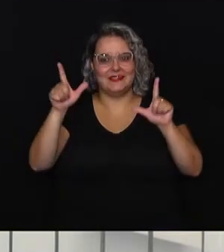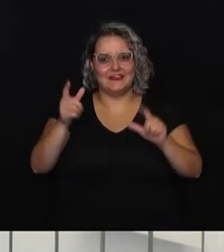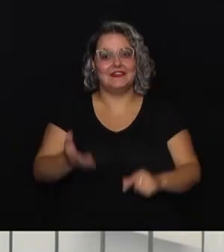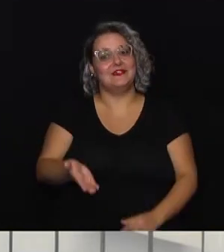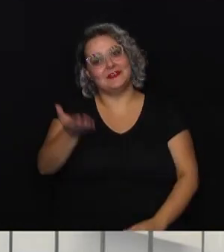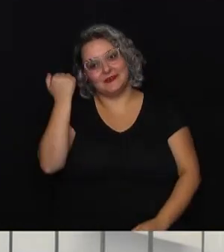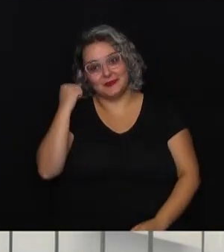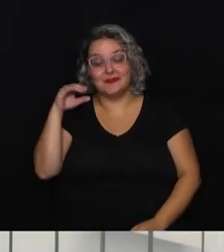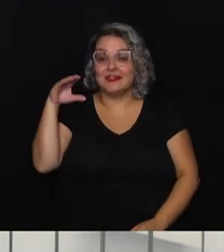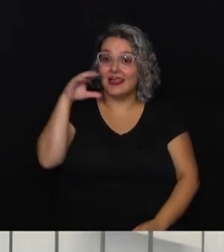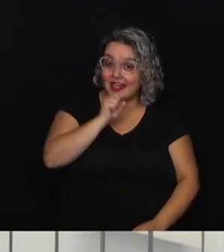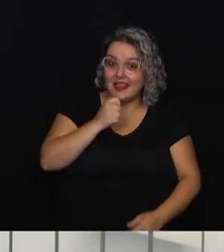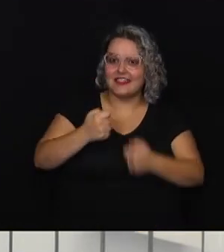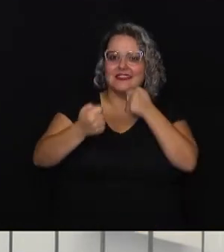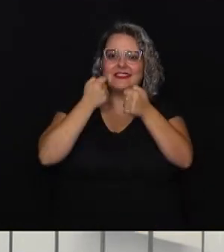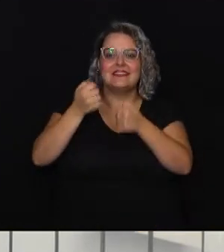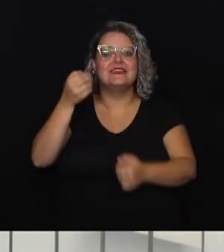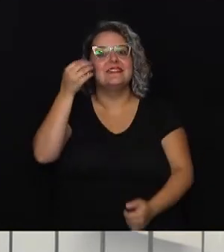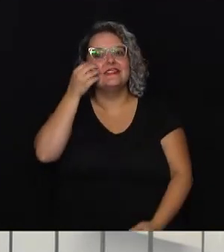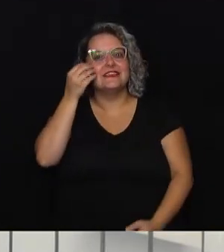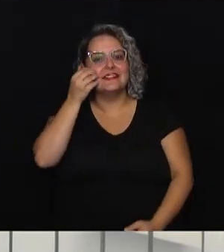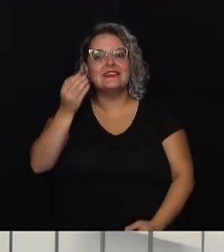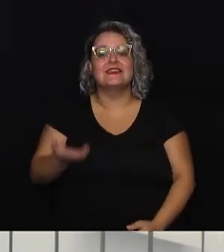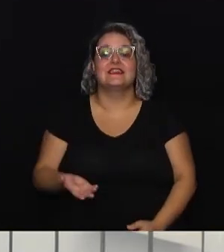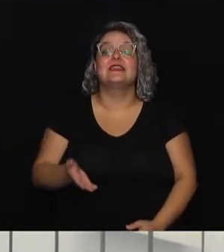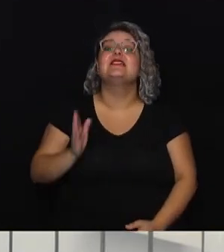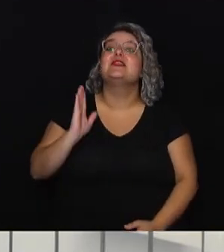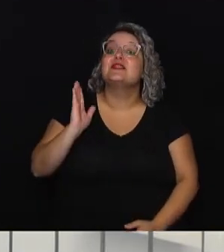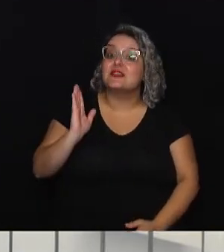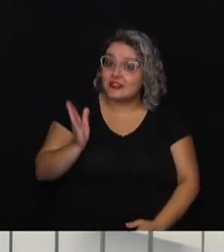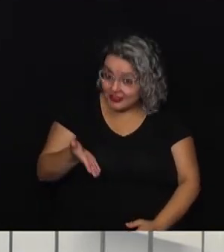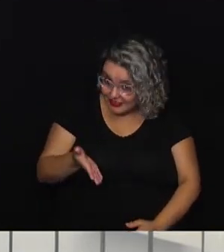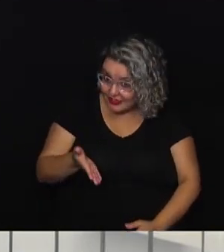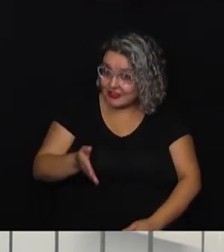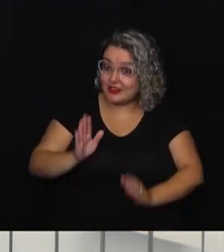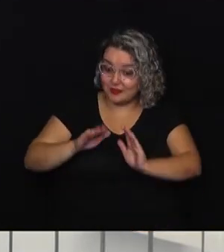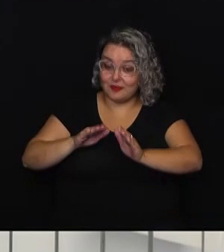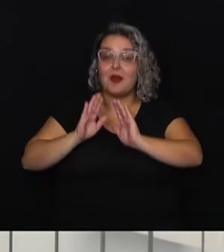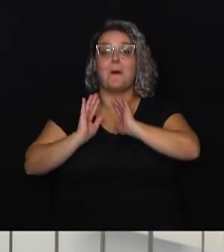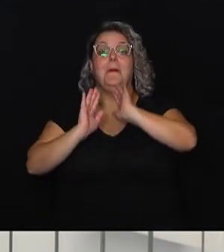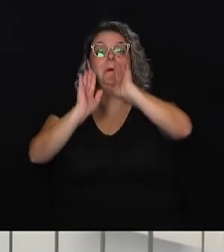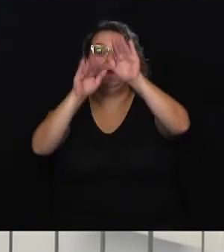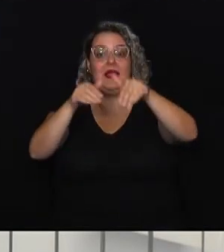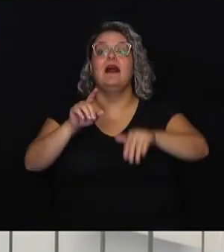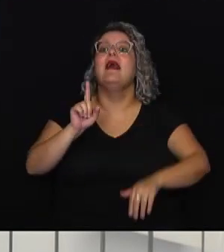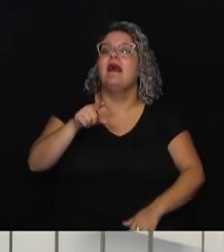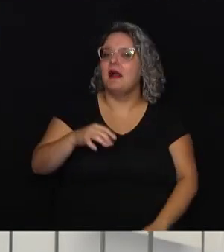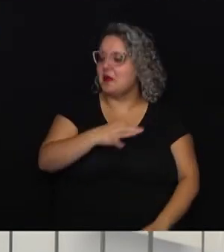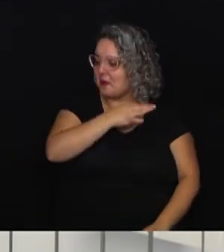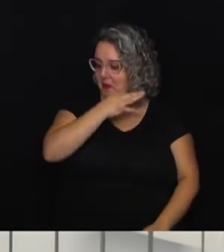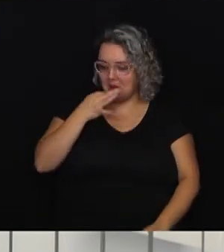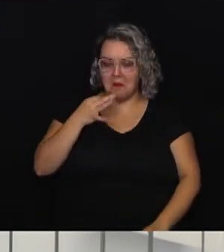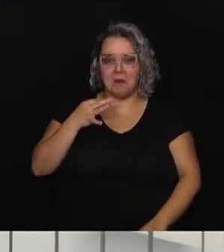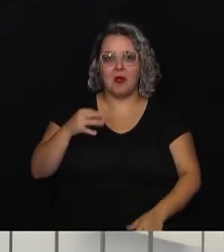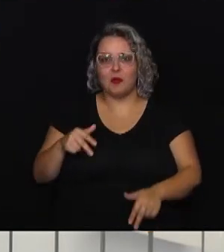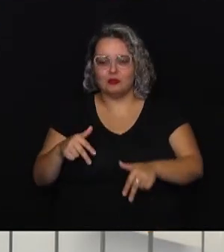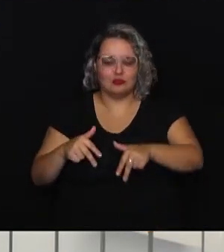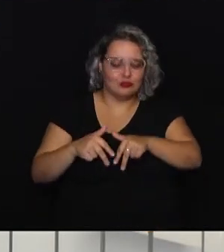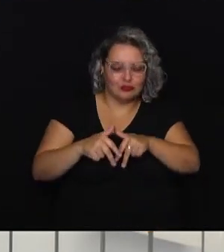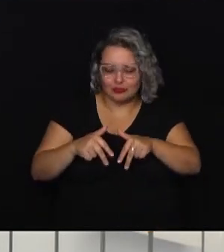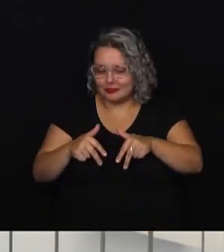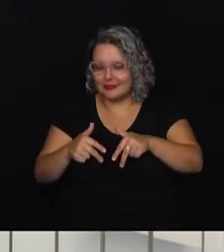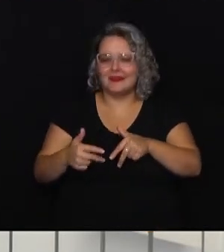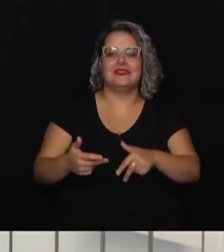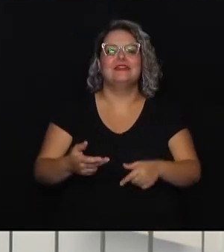correr para lá com o repórter André Aranha, que já jogou muito basquete, viu? Era um ótimo armador, ele está com